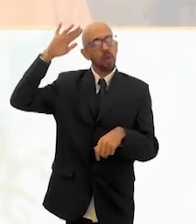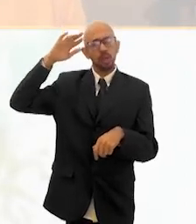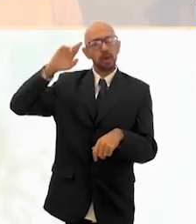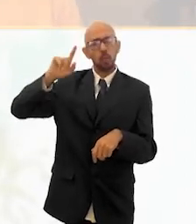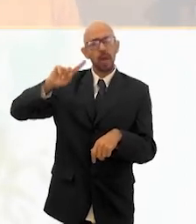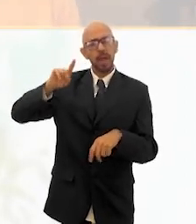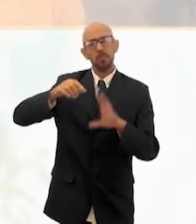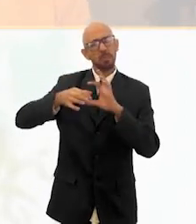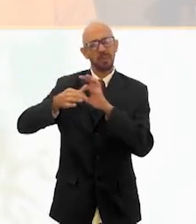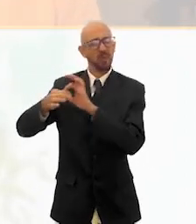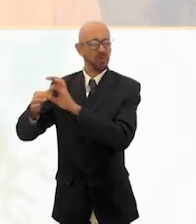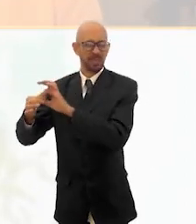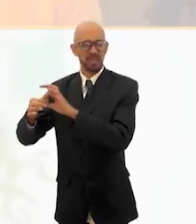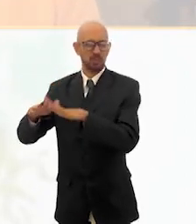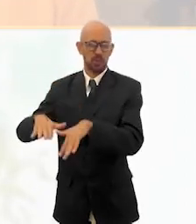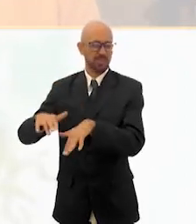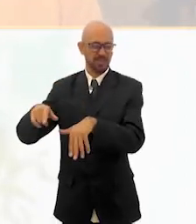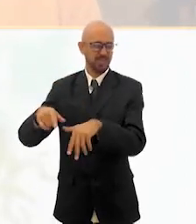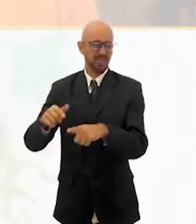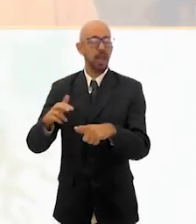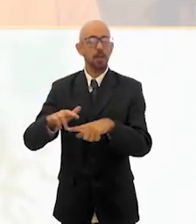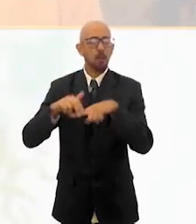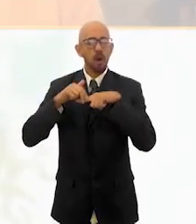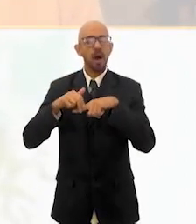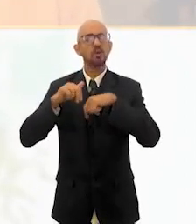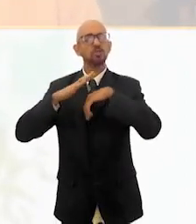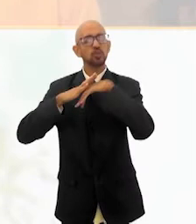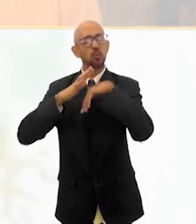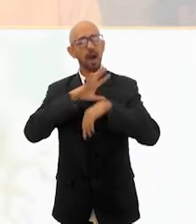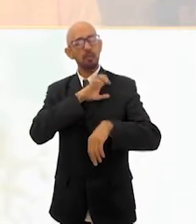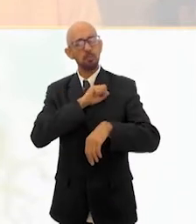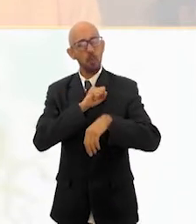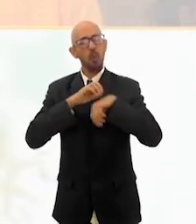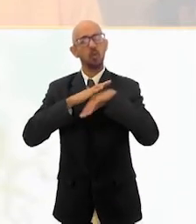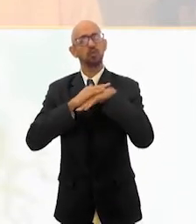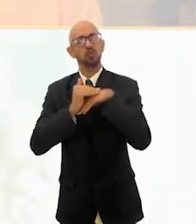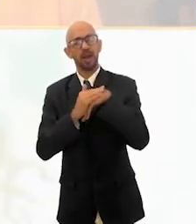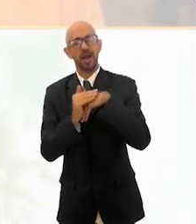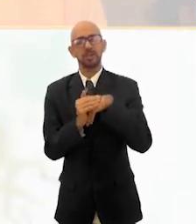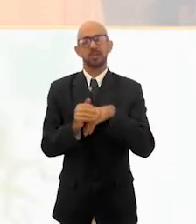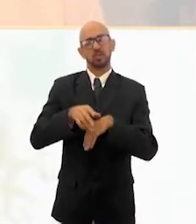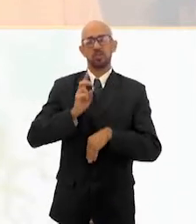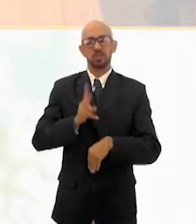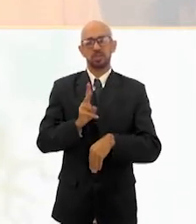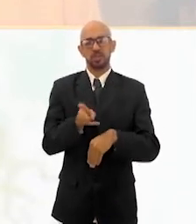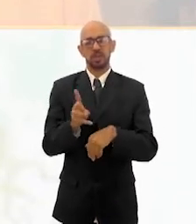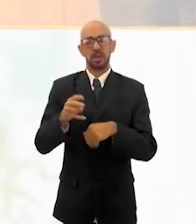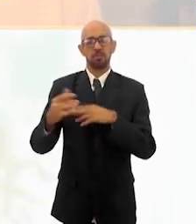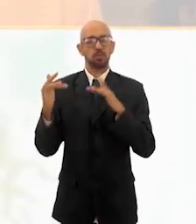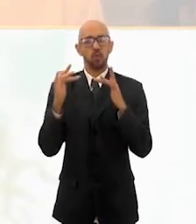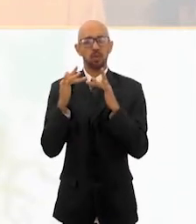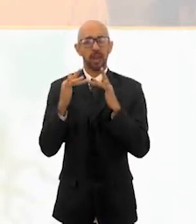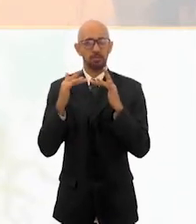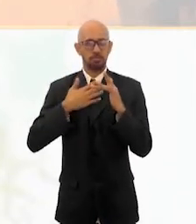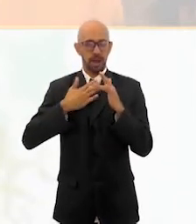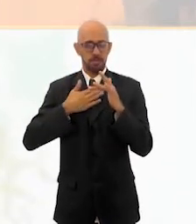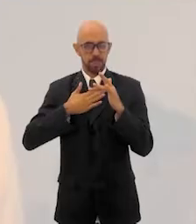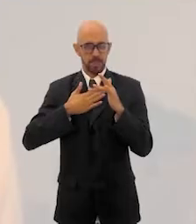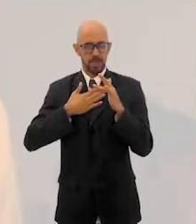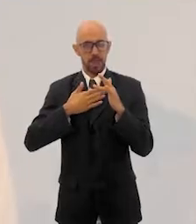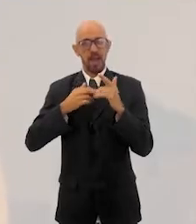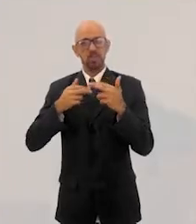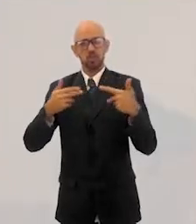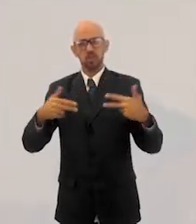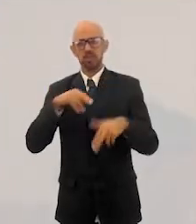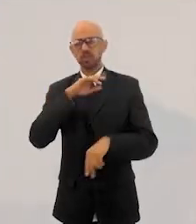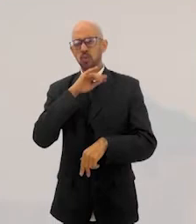justamente o que você estava falando. O amor, o carinho, isso foi muito presente na minha infância. As coisas